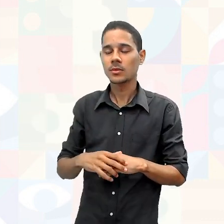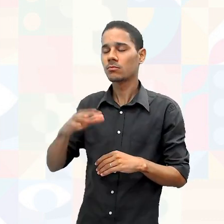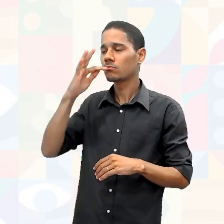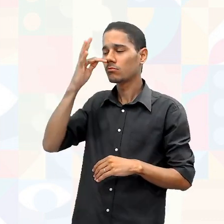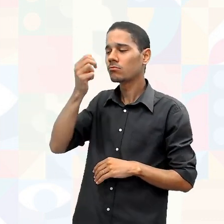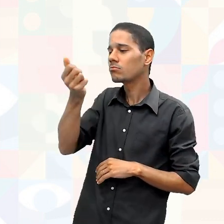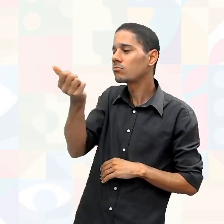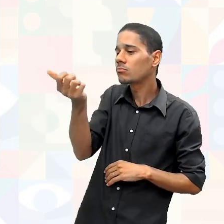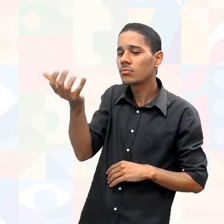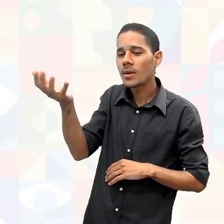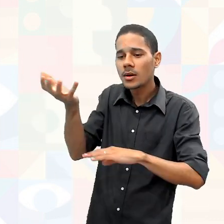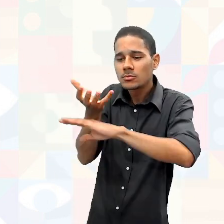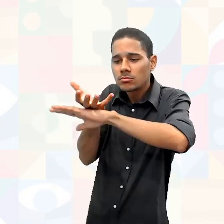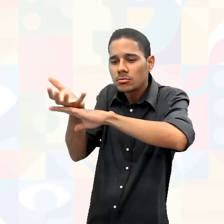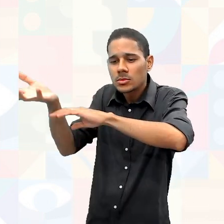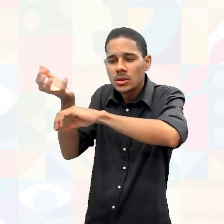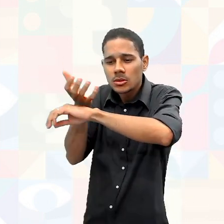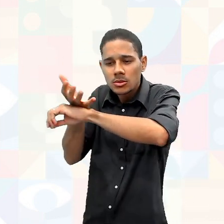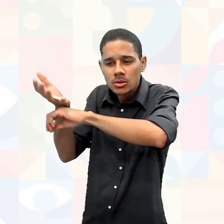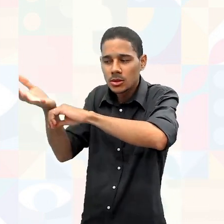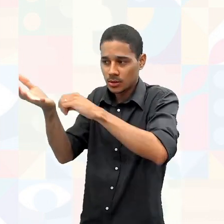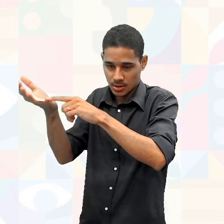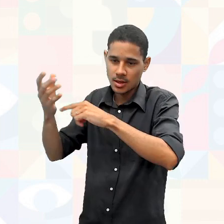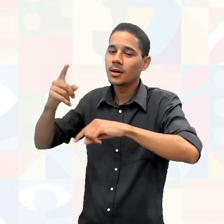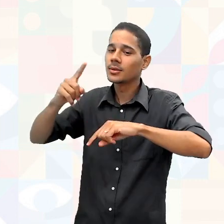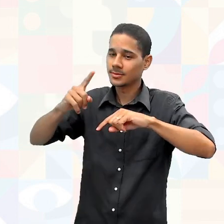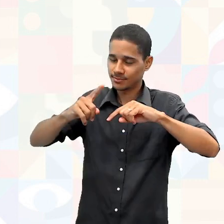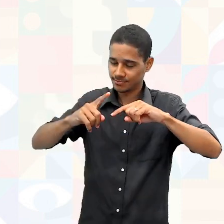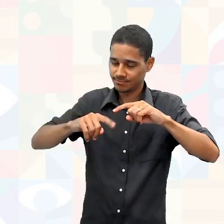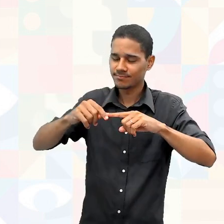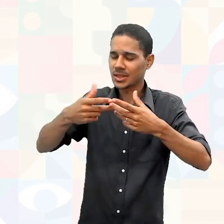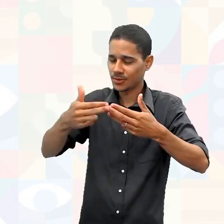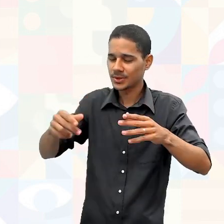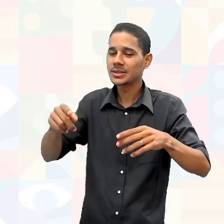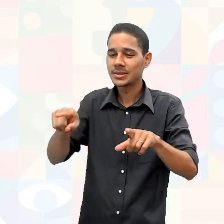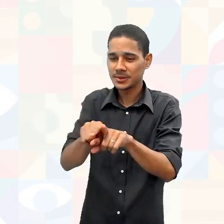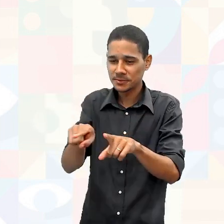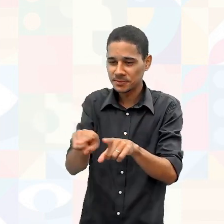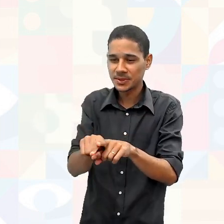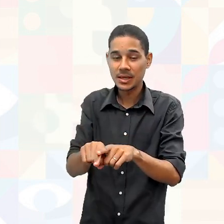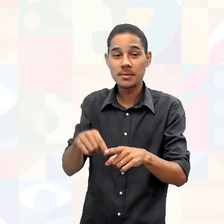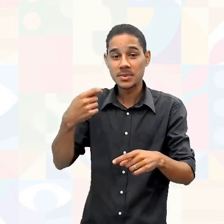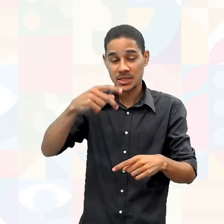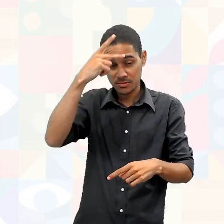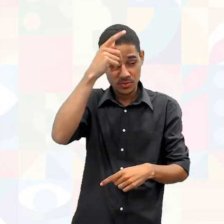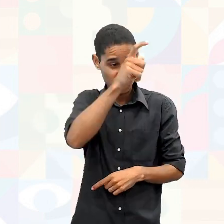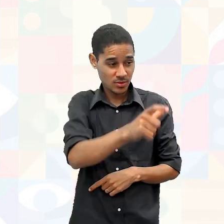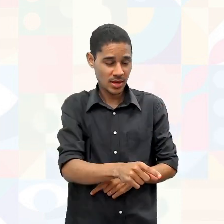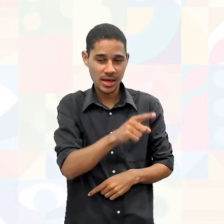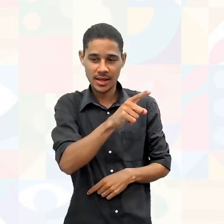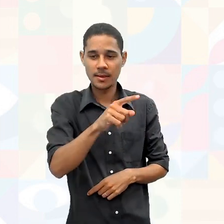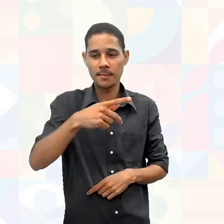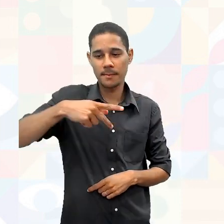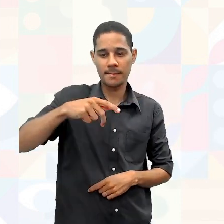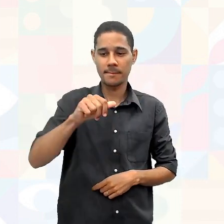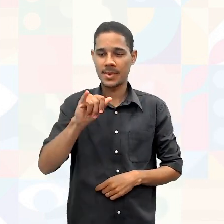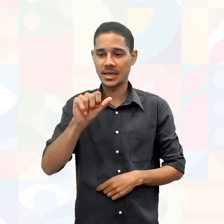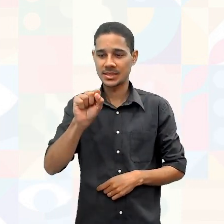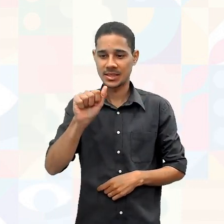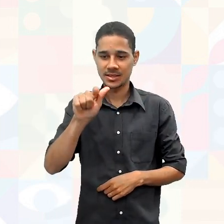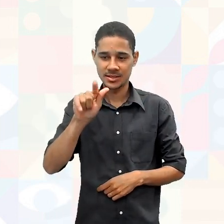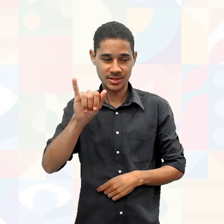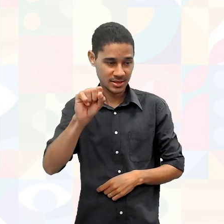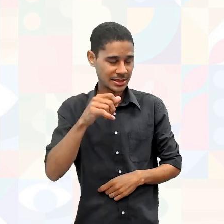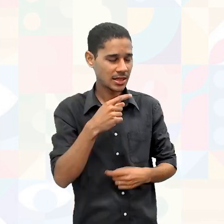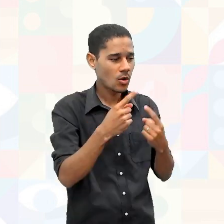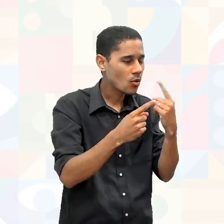que também é um elemento que você vai ter que discutir com o paisagista, né? Mas que ela também faz parte